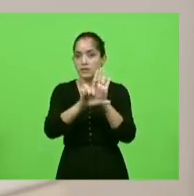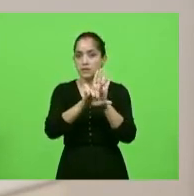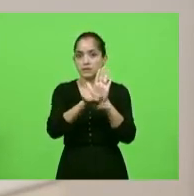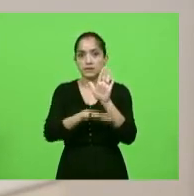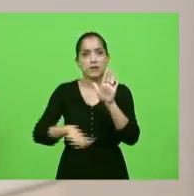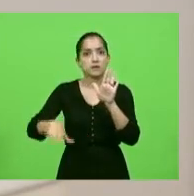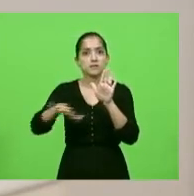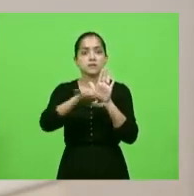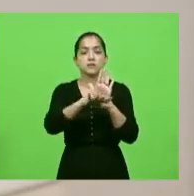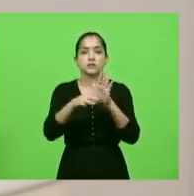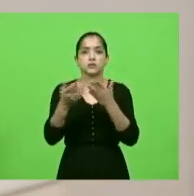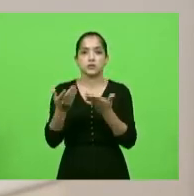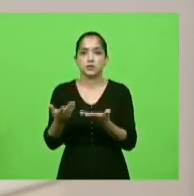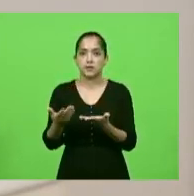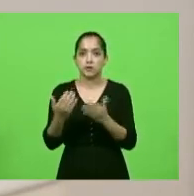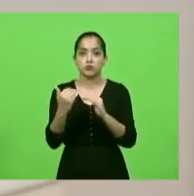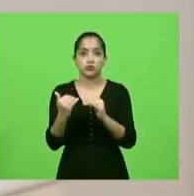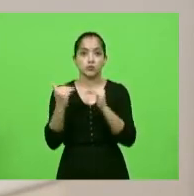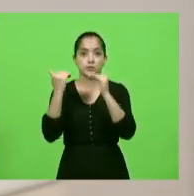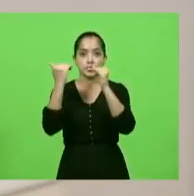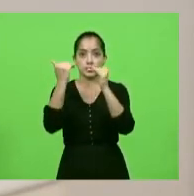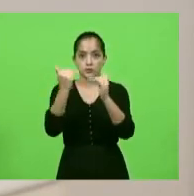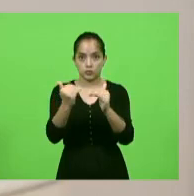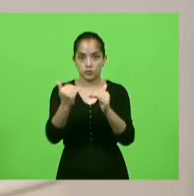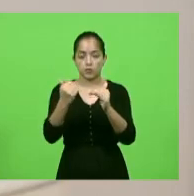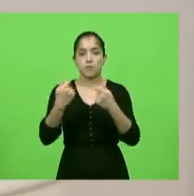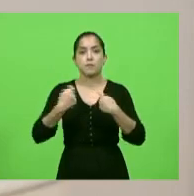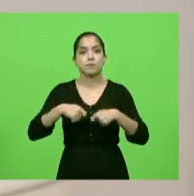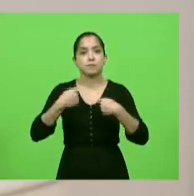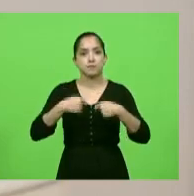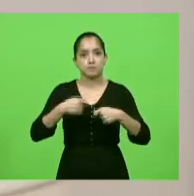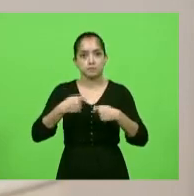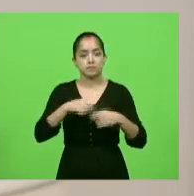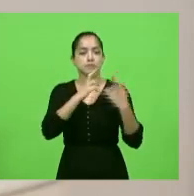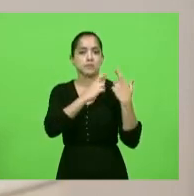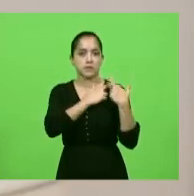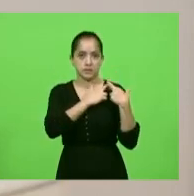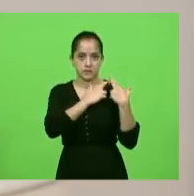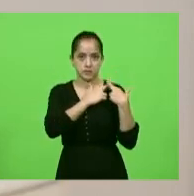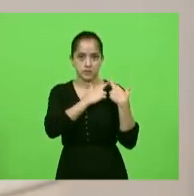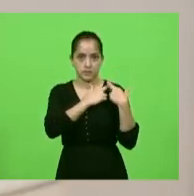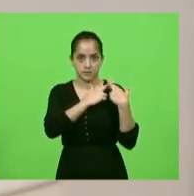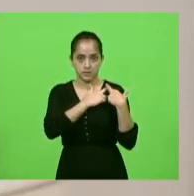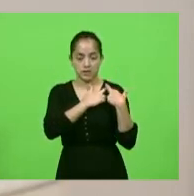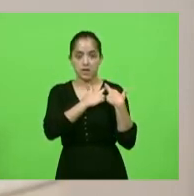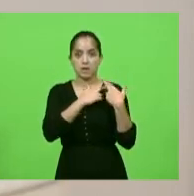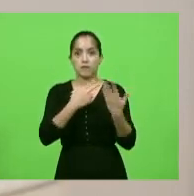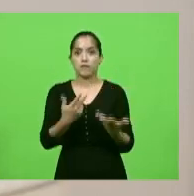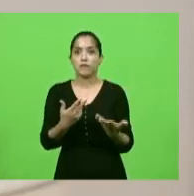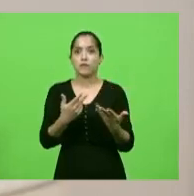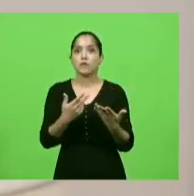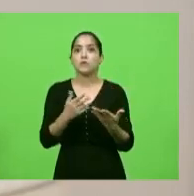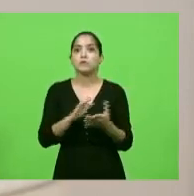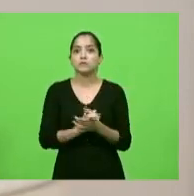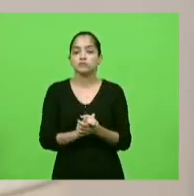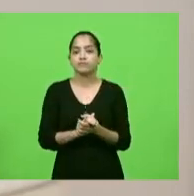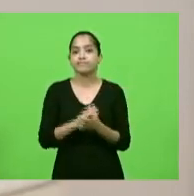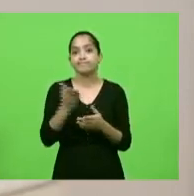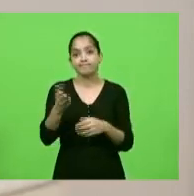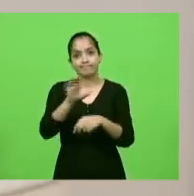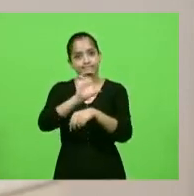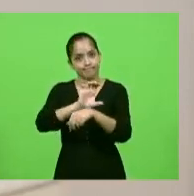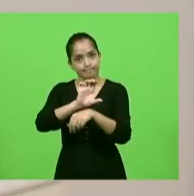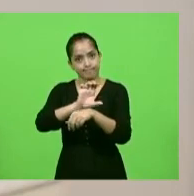o qual, sobretudo, deverá conduzir de forma responsável o erário, cujo titular direto é o Estado,